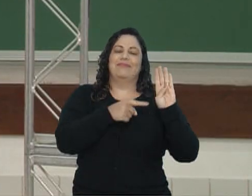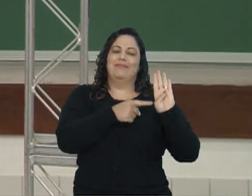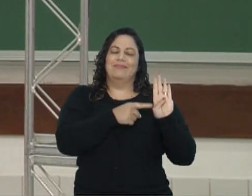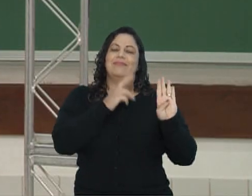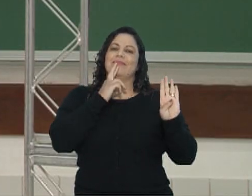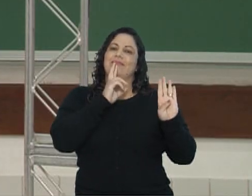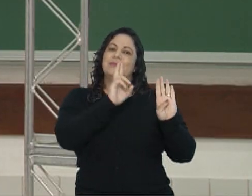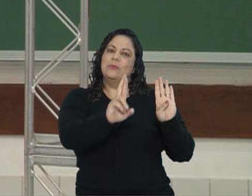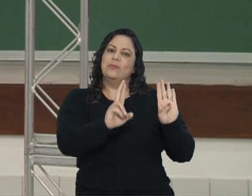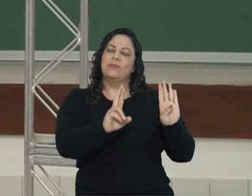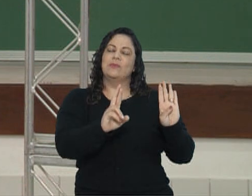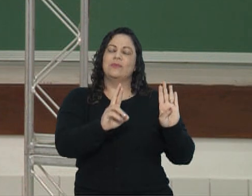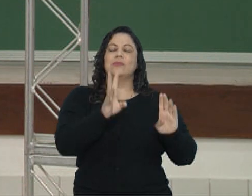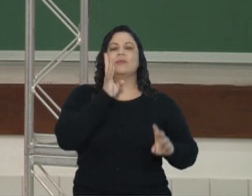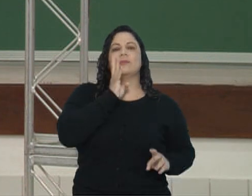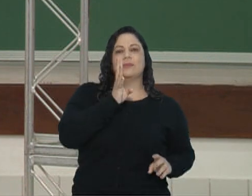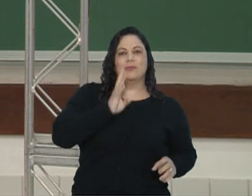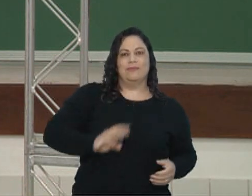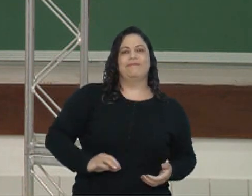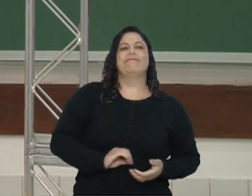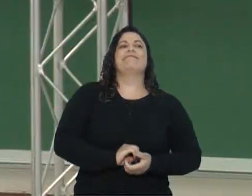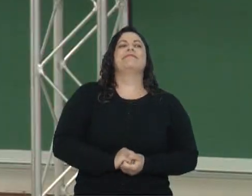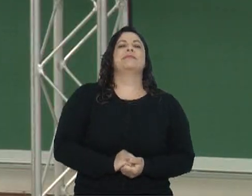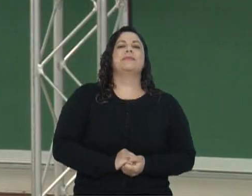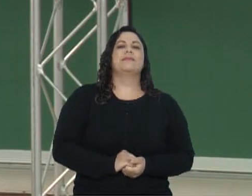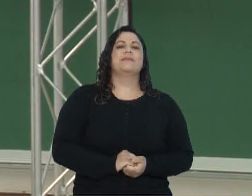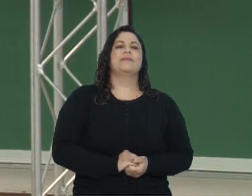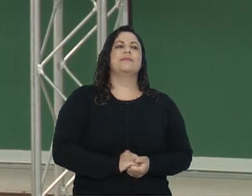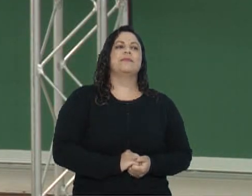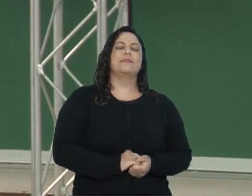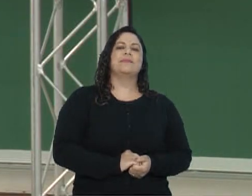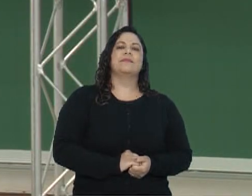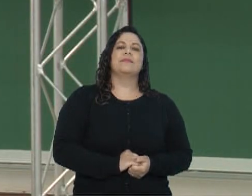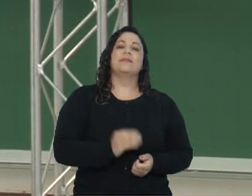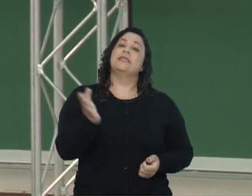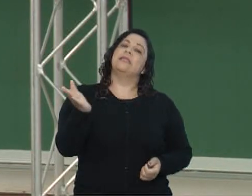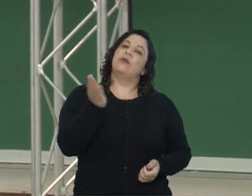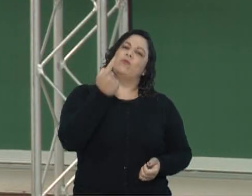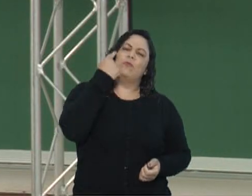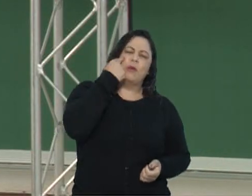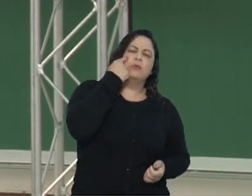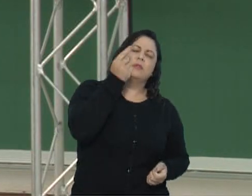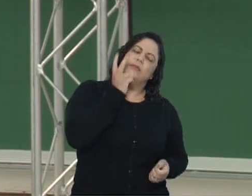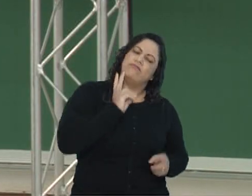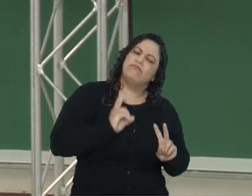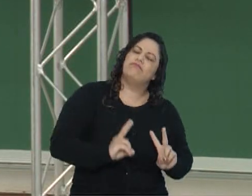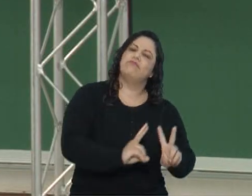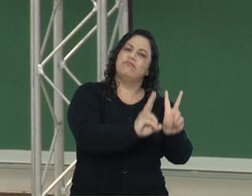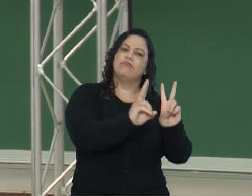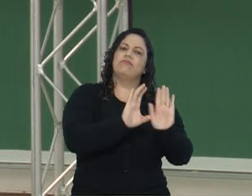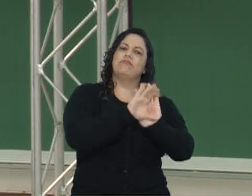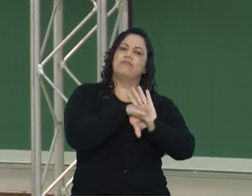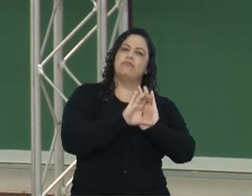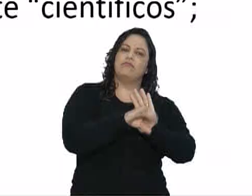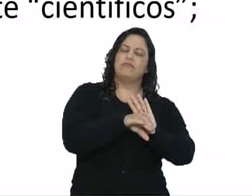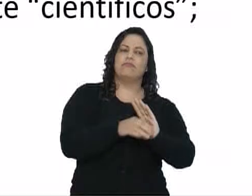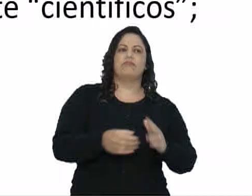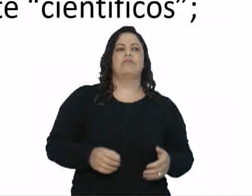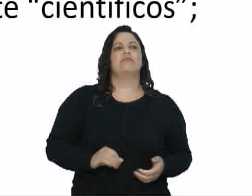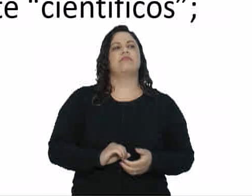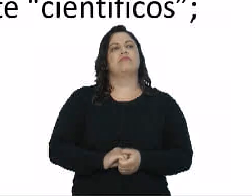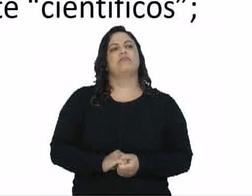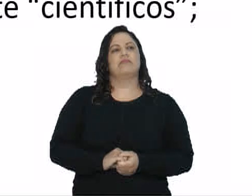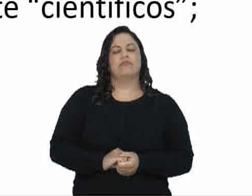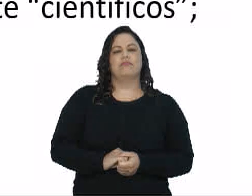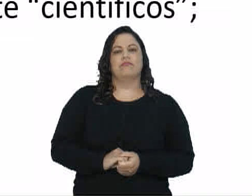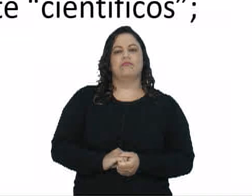incorreta. Legal? Vem comigo, continuando aqui, né, nos conceitos totalitários. O